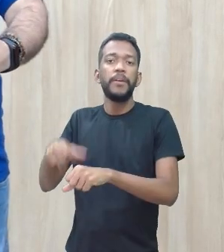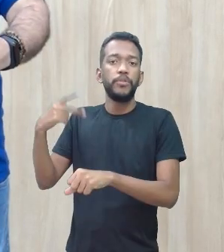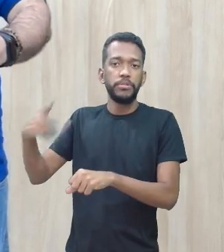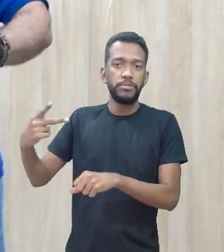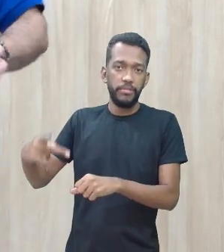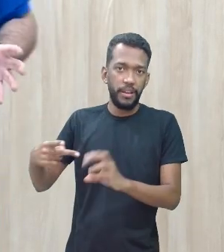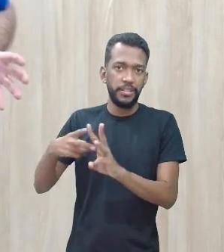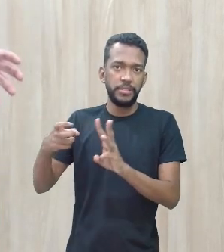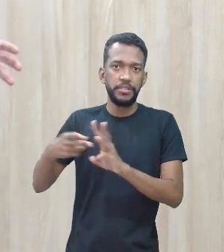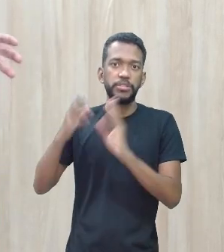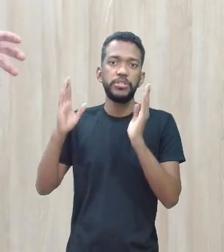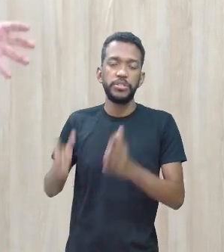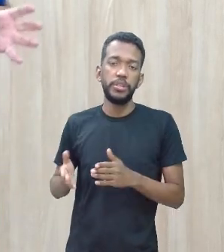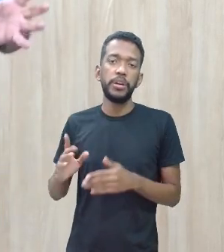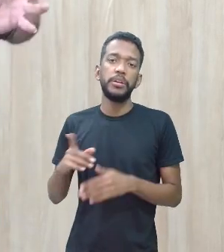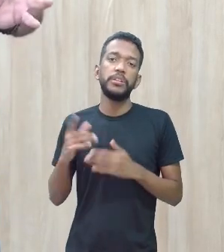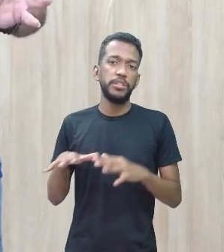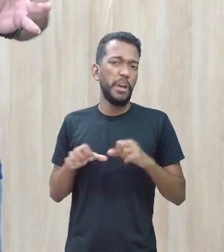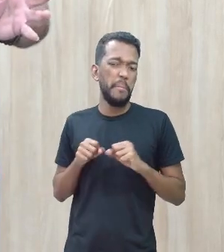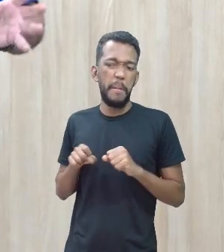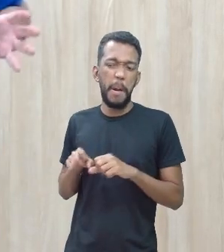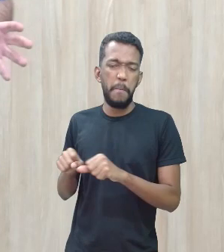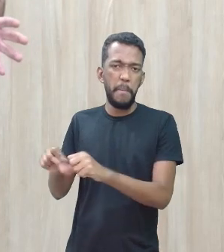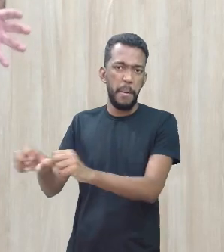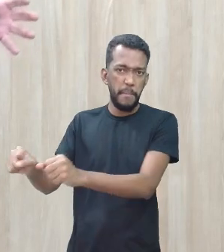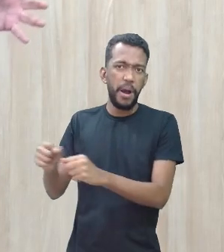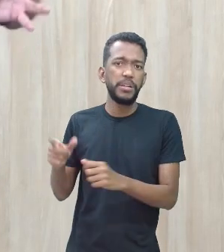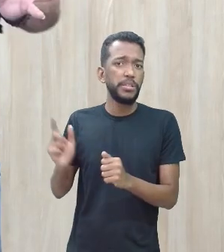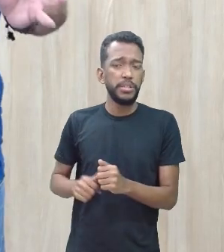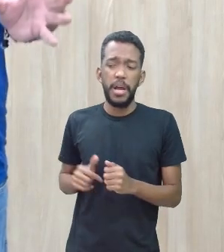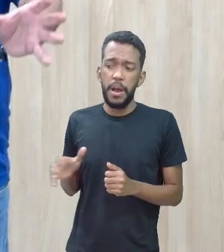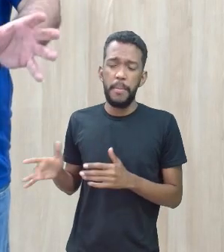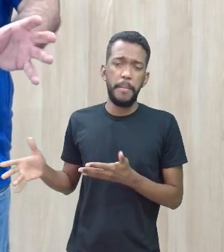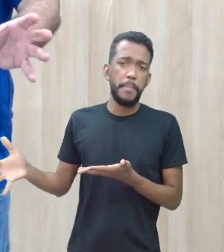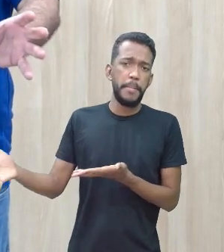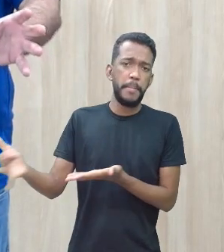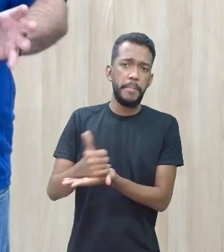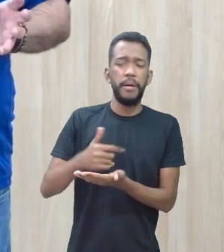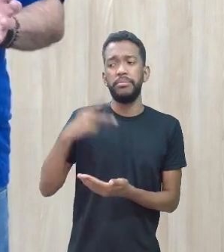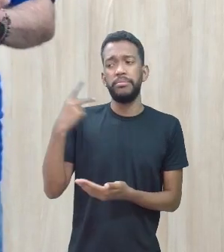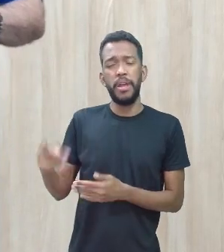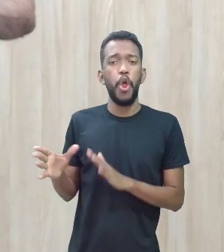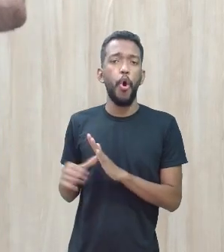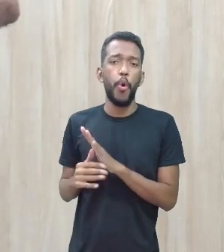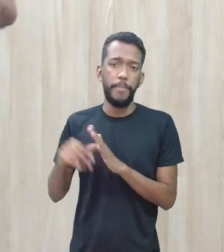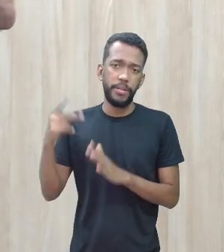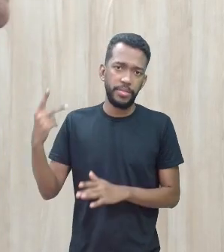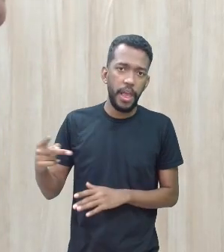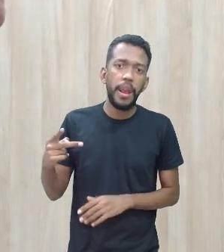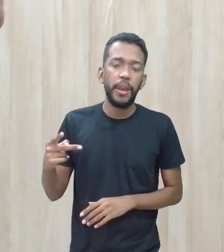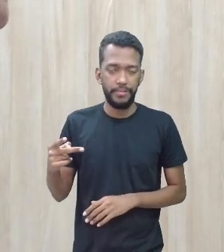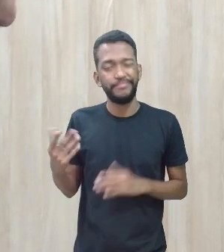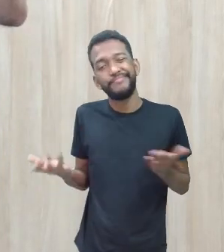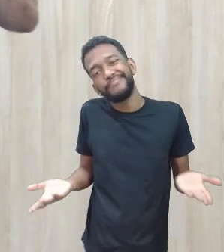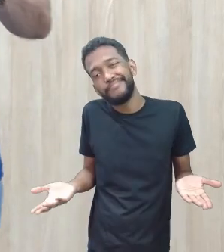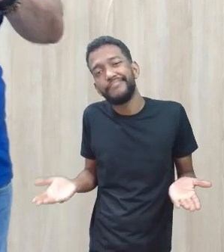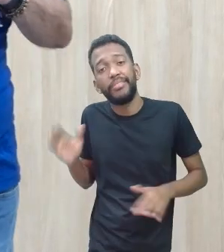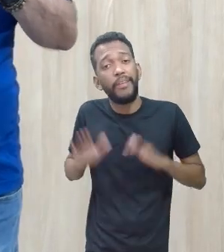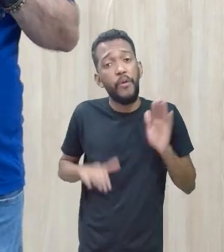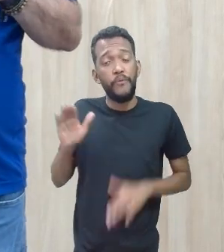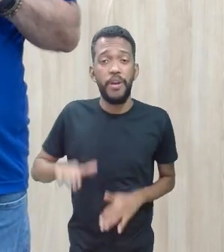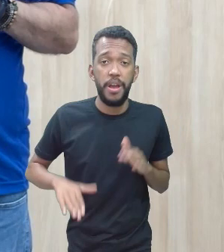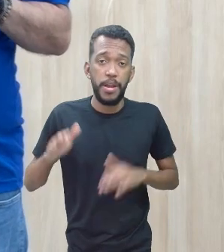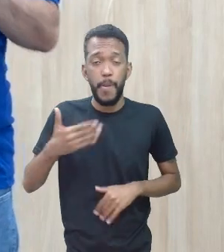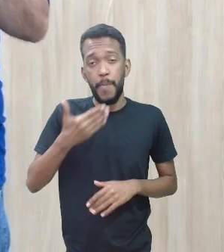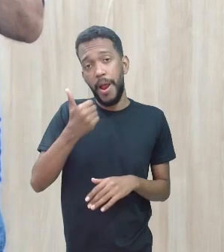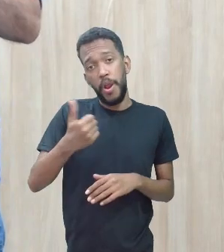essa população e foi invadindo, certo? Foi tomando o seu território. Então, talvez o melhor